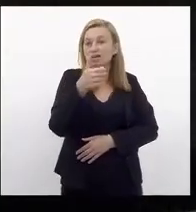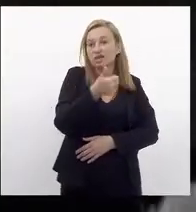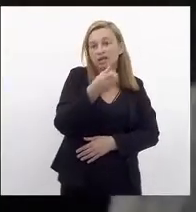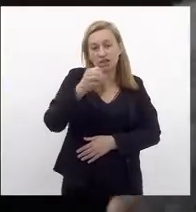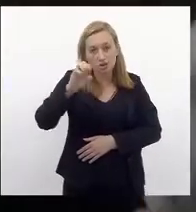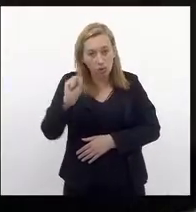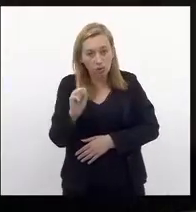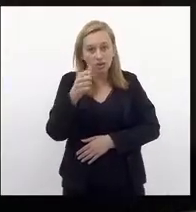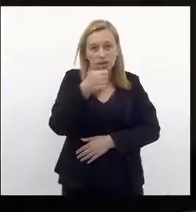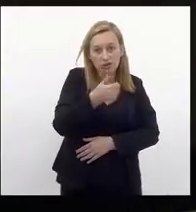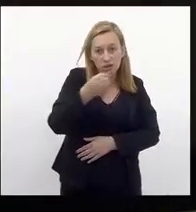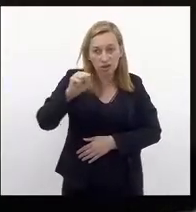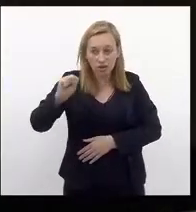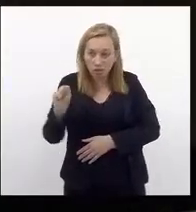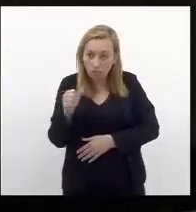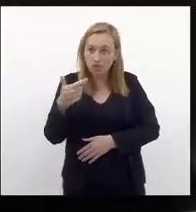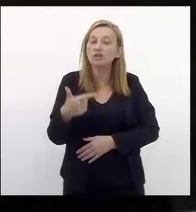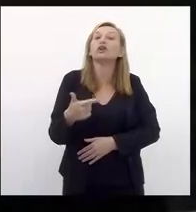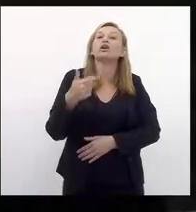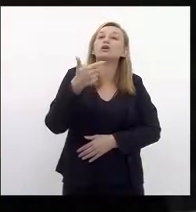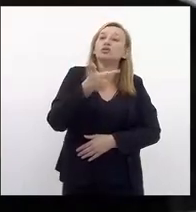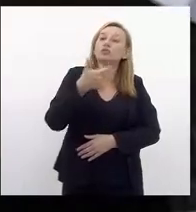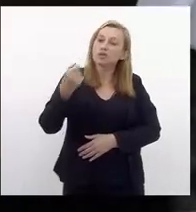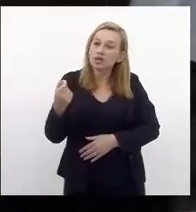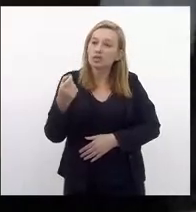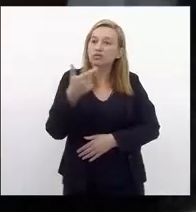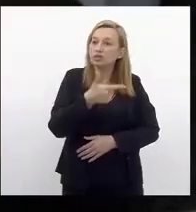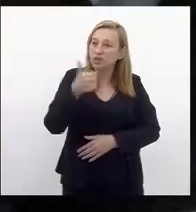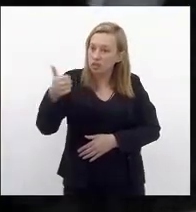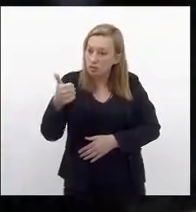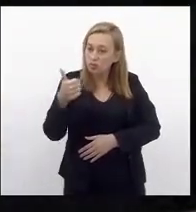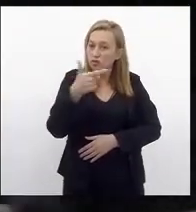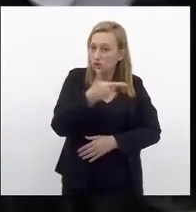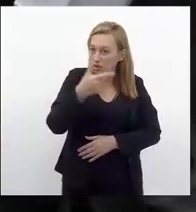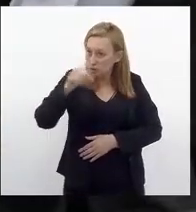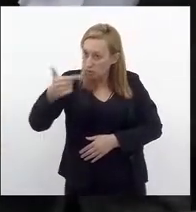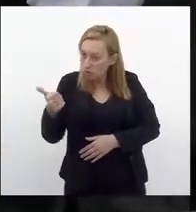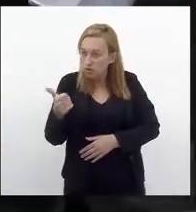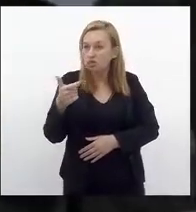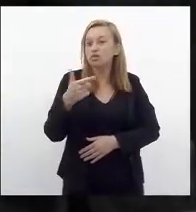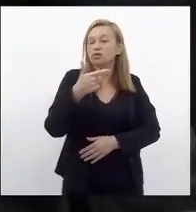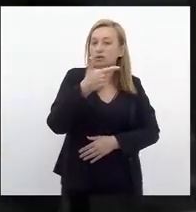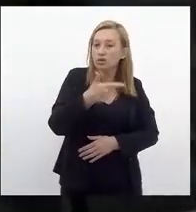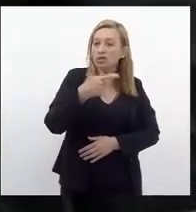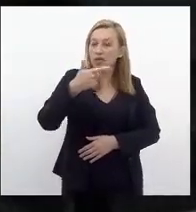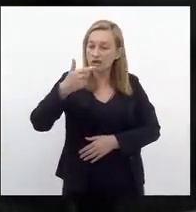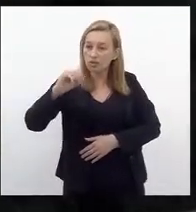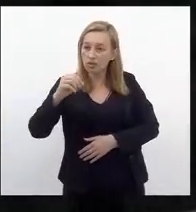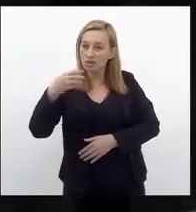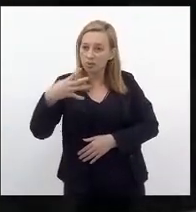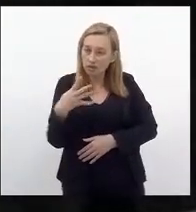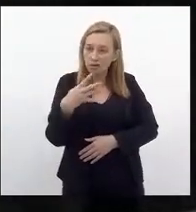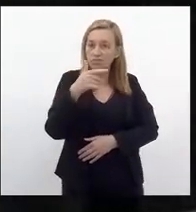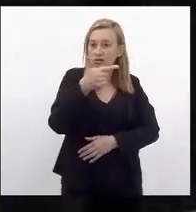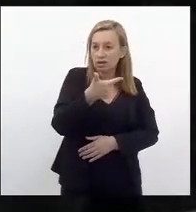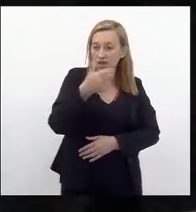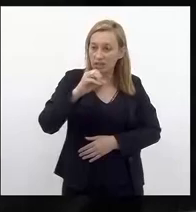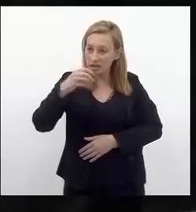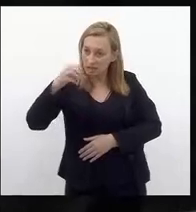168 182 200 201 202 203 204